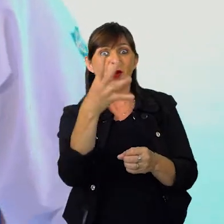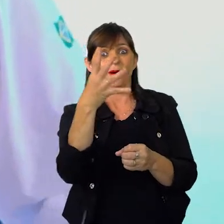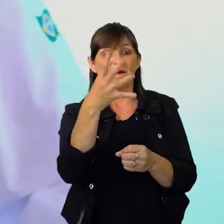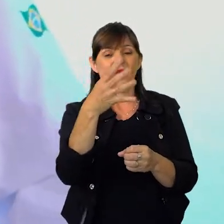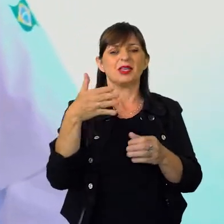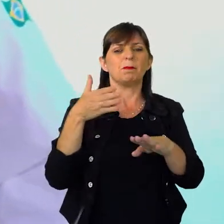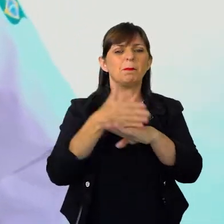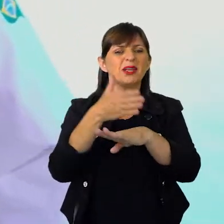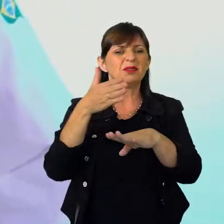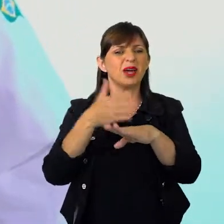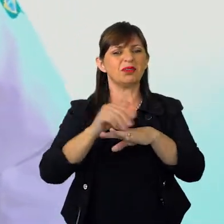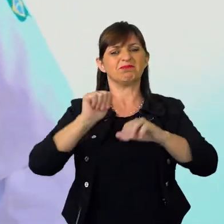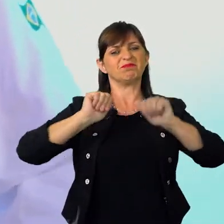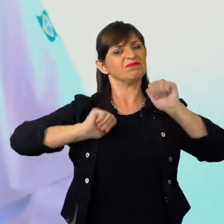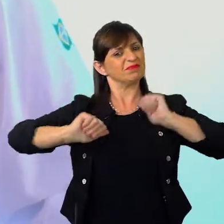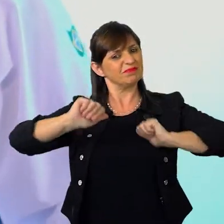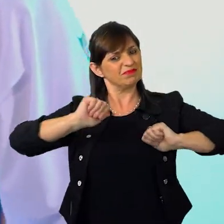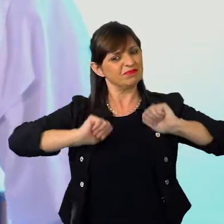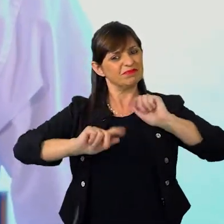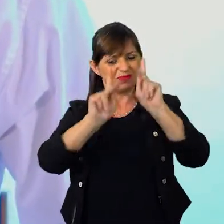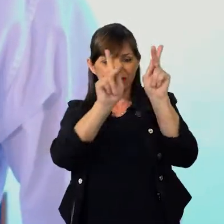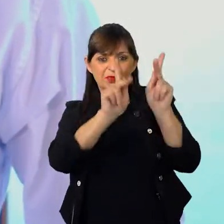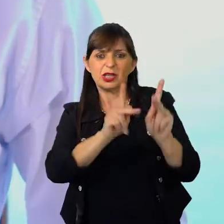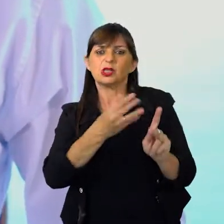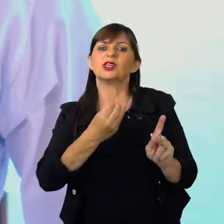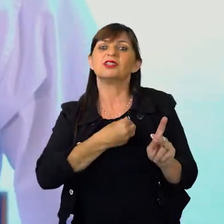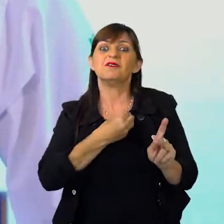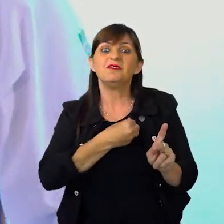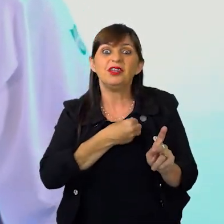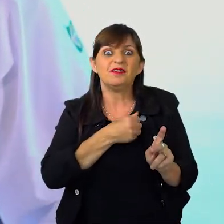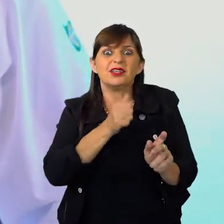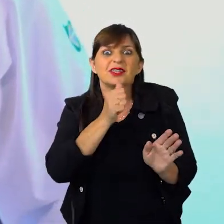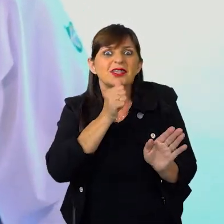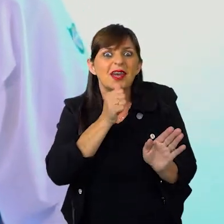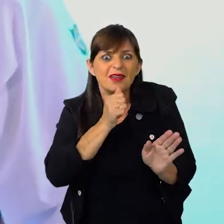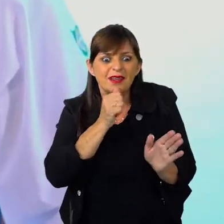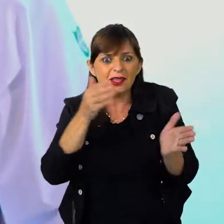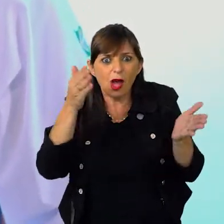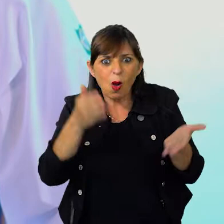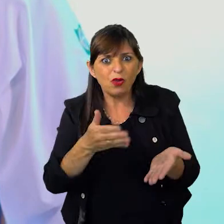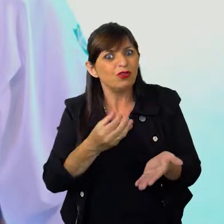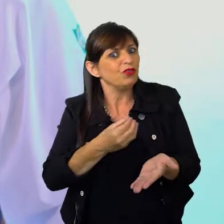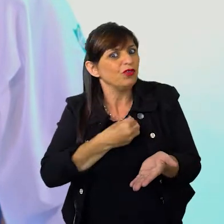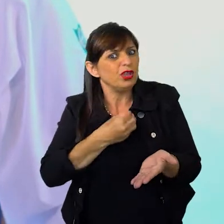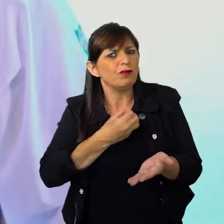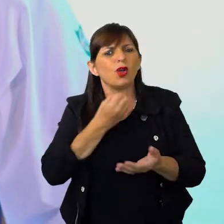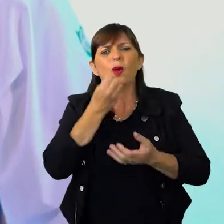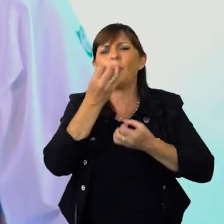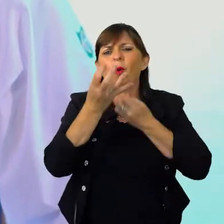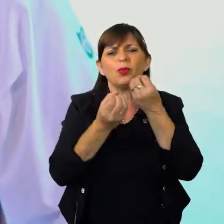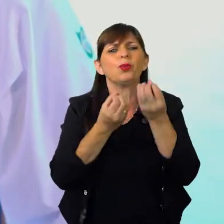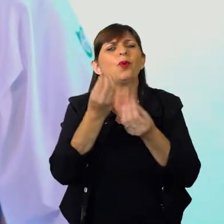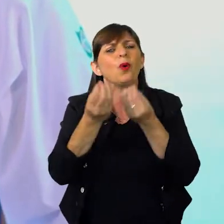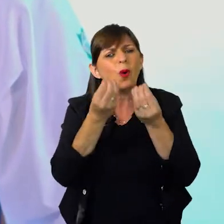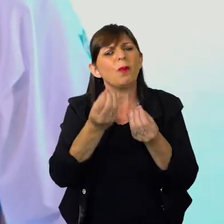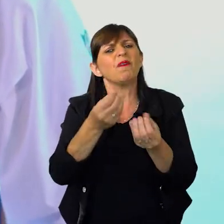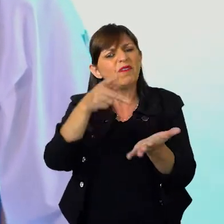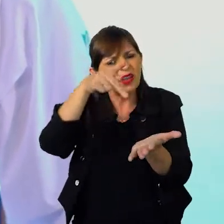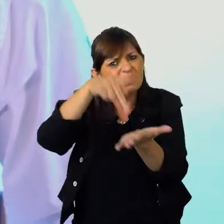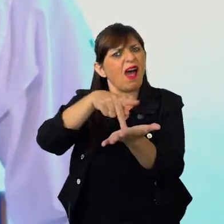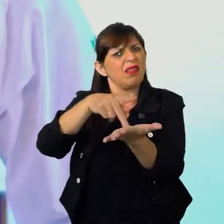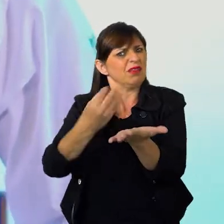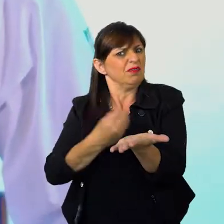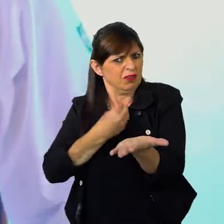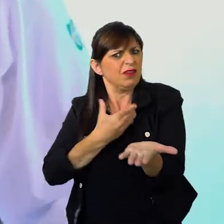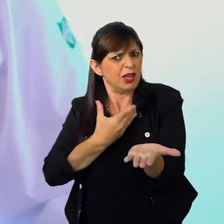um de artistas com pessoas vivas que viveram esse momento da saga dos balseiros do rio Uruguai